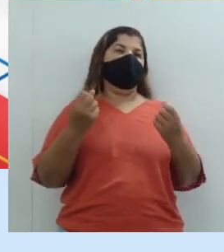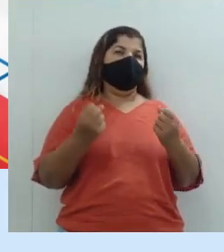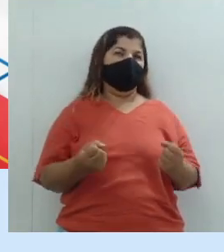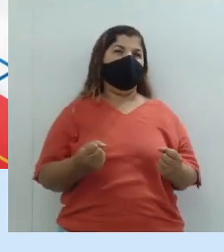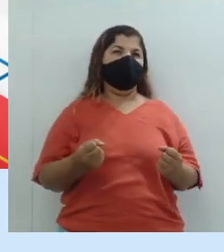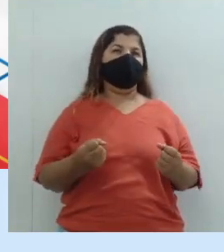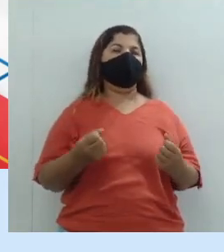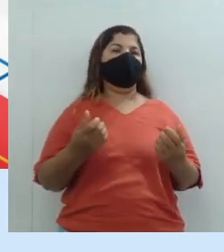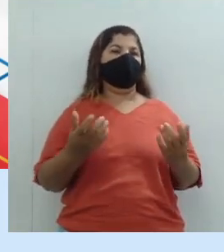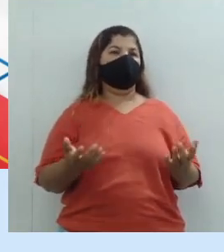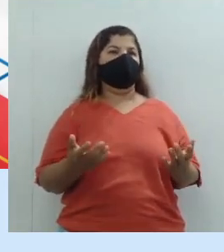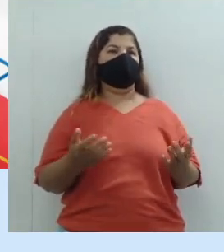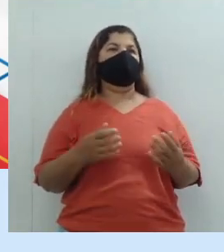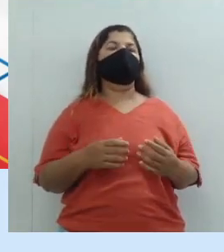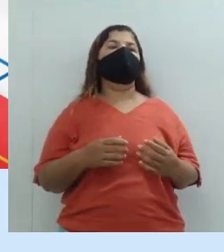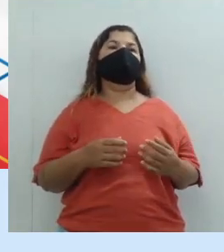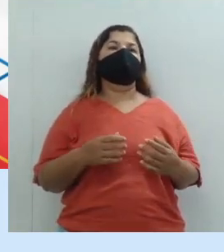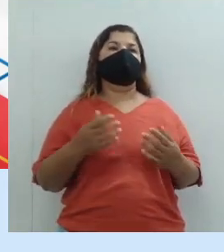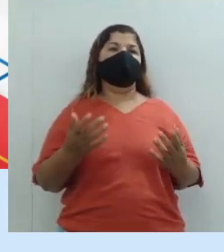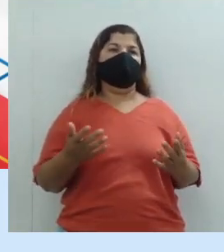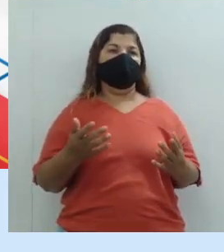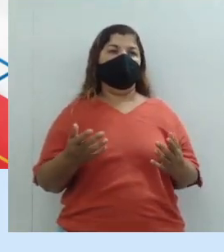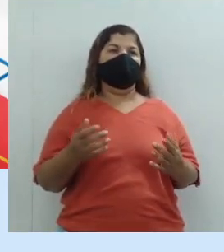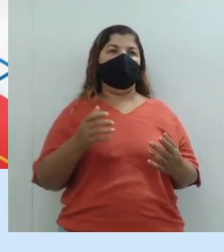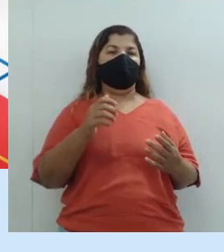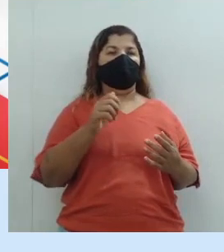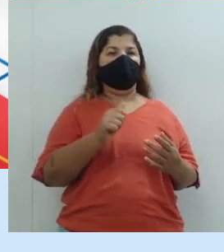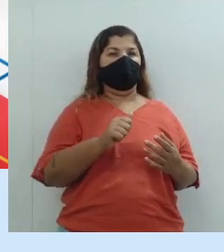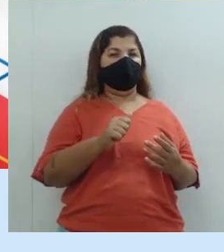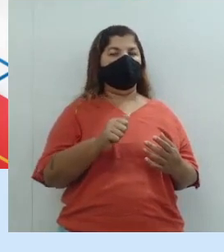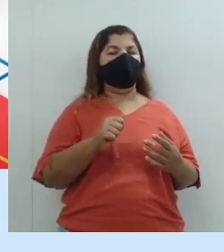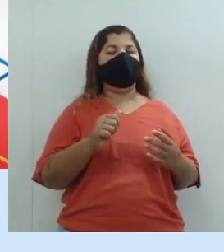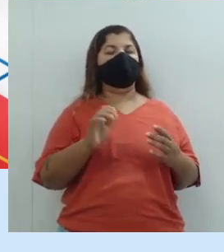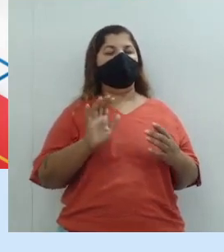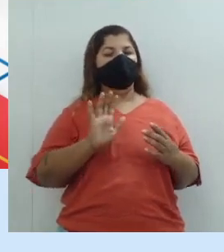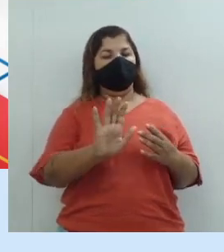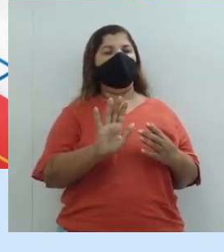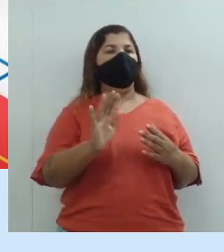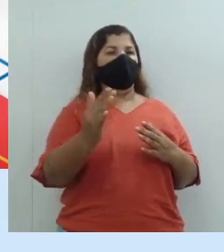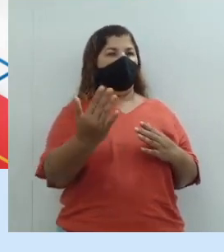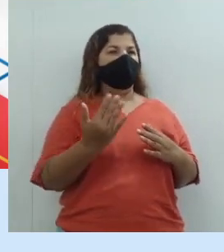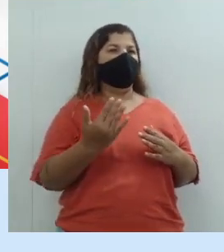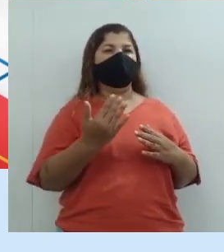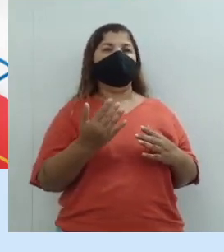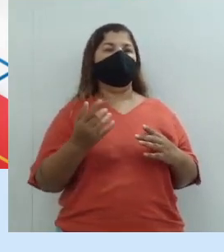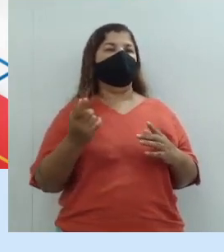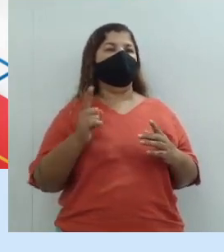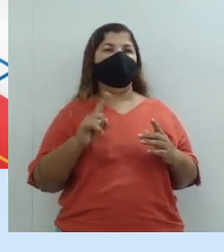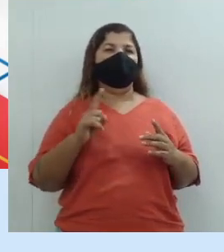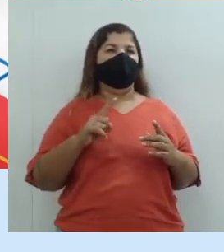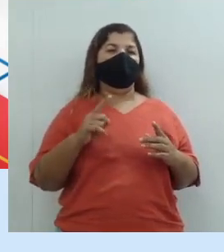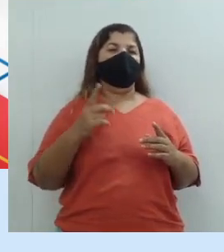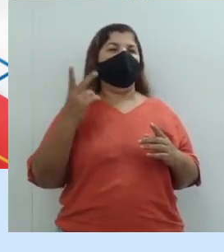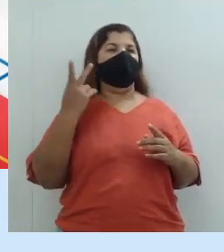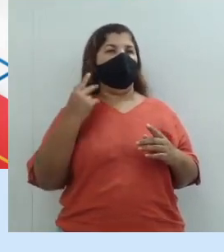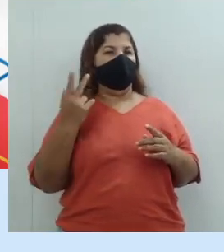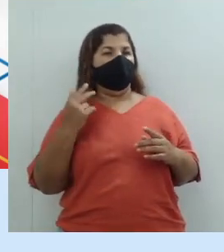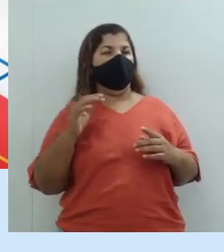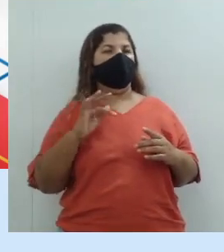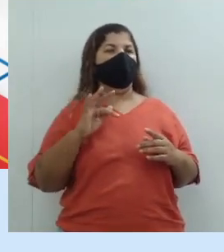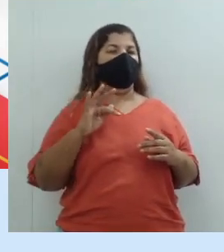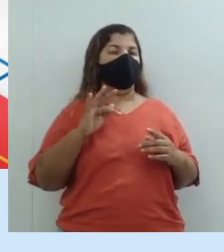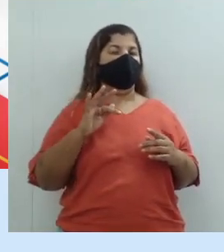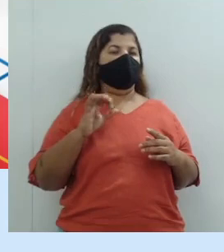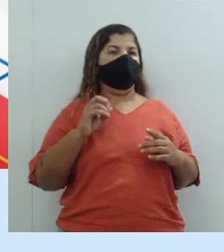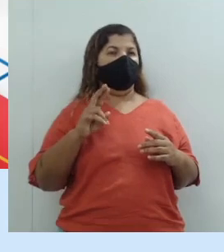né? O par de forças ação e reação não está presente nessa relação aí de força normal e peso. A gente sabe que a